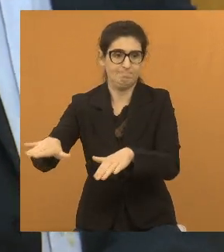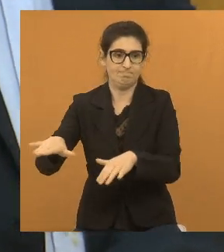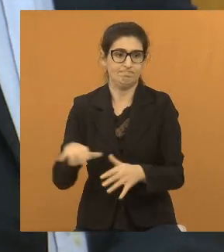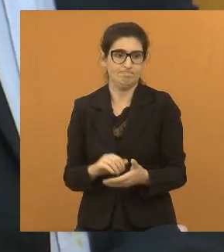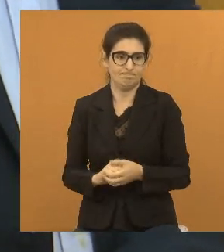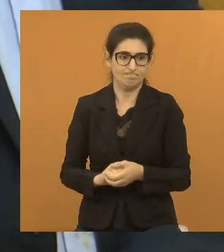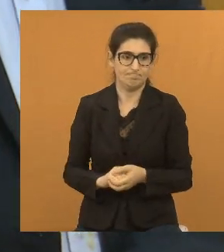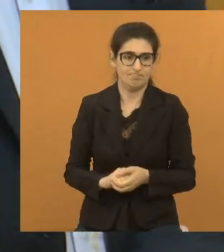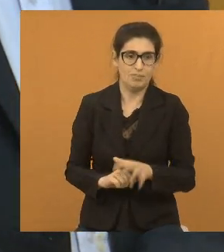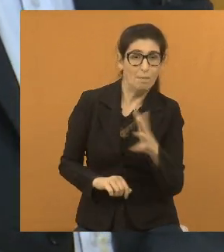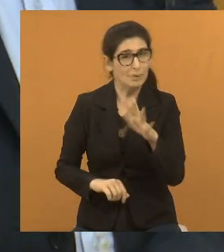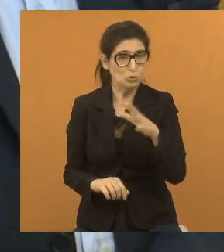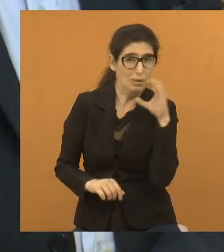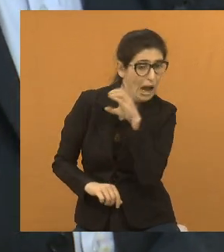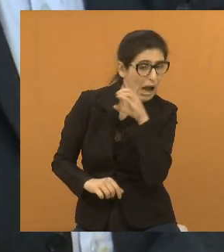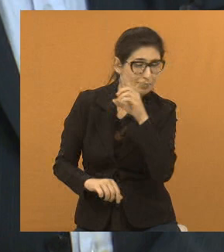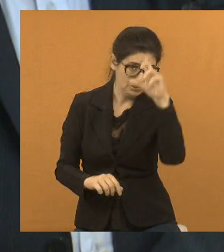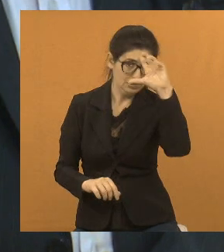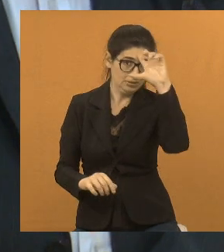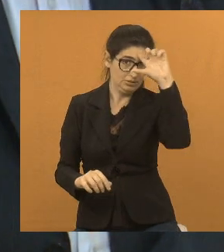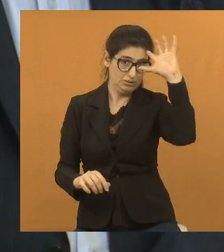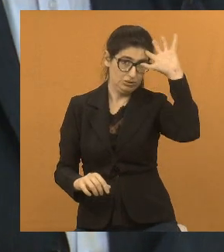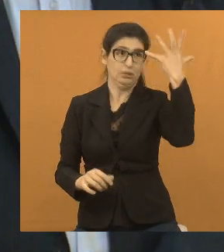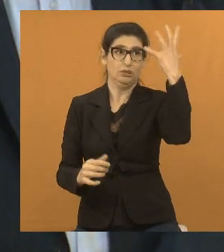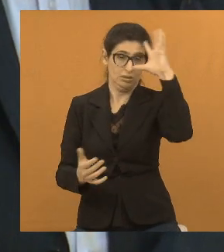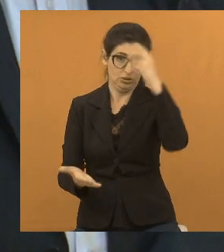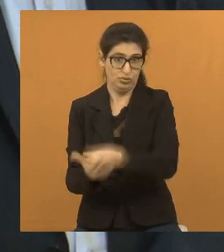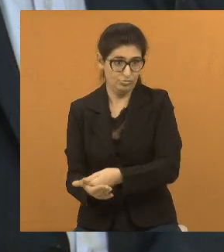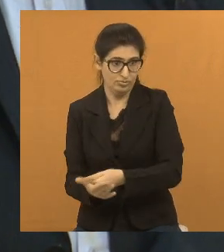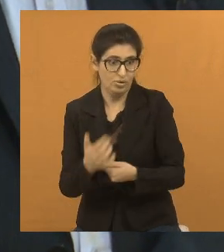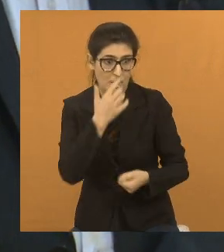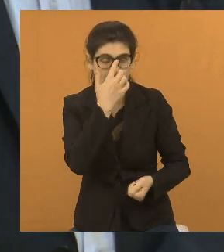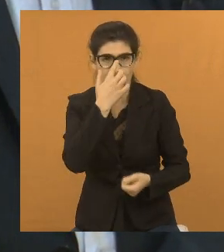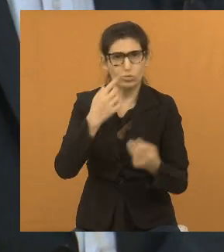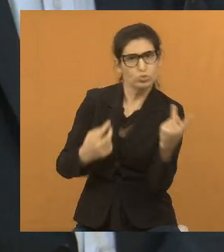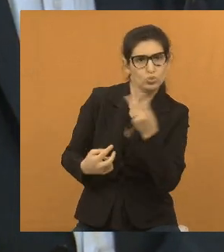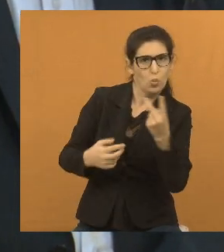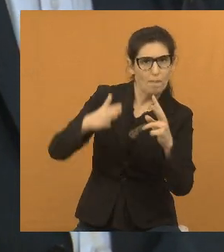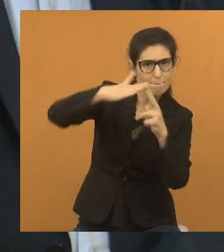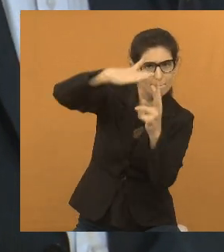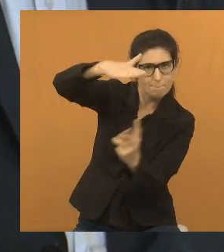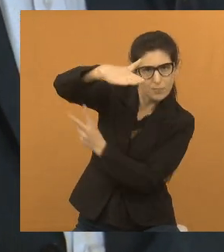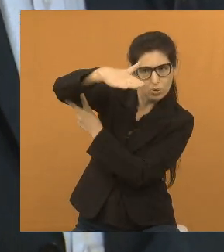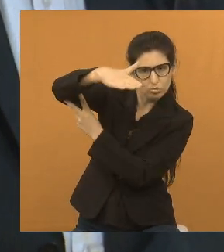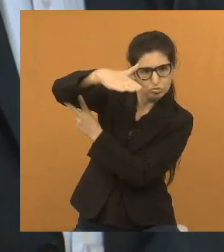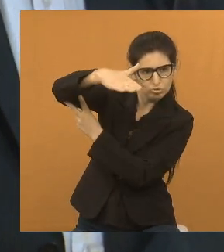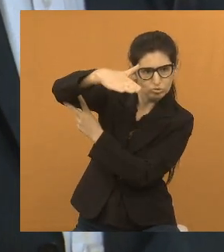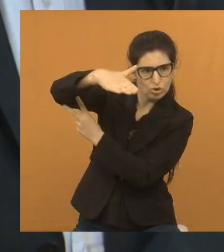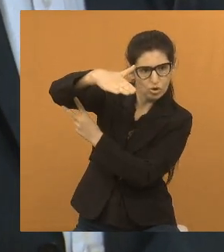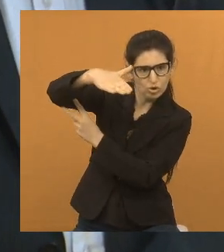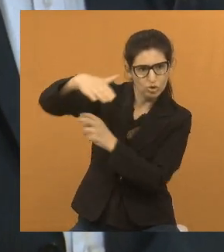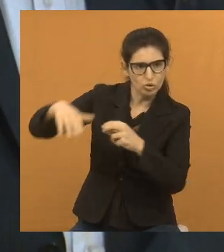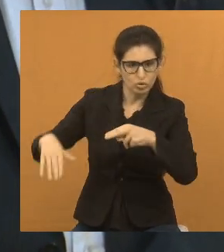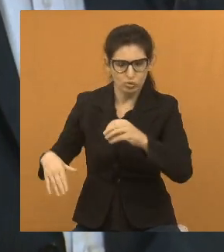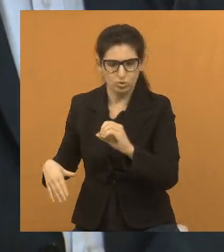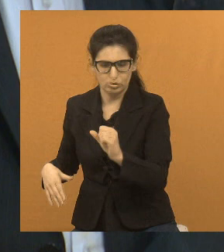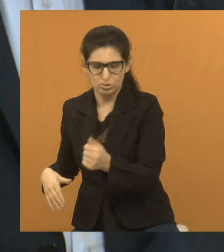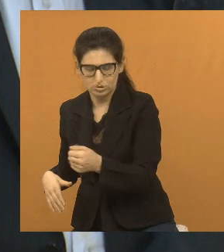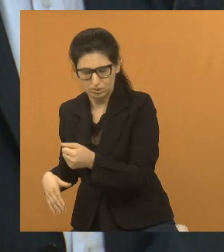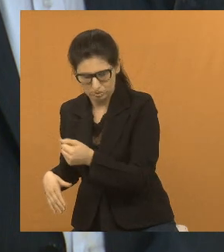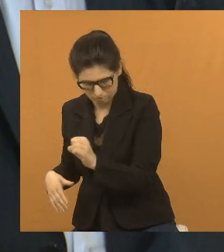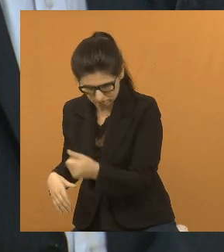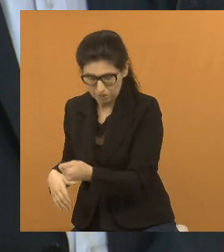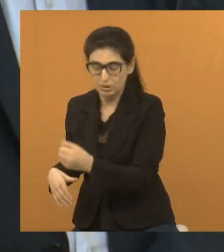seria, né, que nós vamos fazer um binário, né, entre as duas pontes, né, seria a ponte Nossa Senhora da Conceição, Nossa Senhora